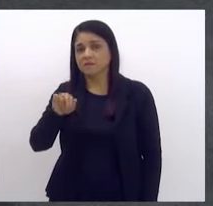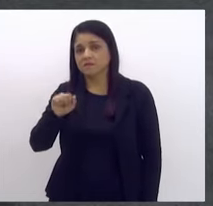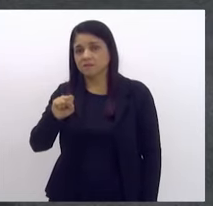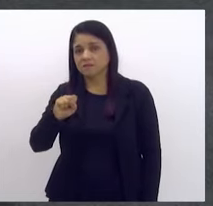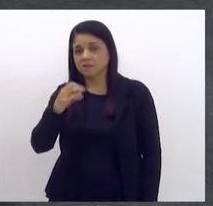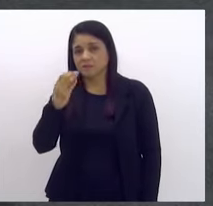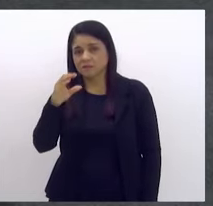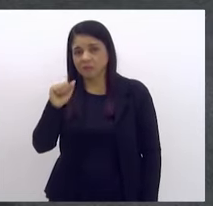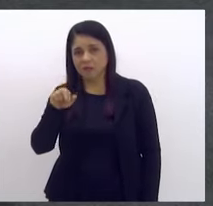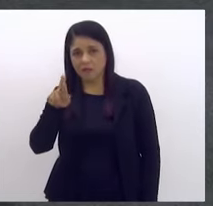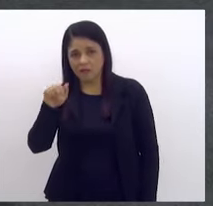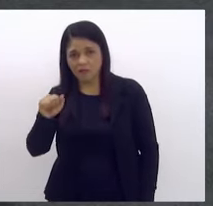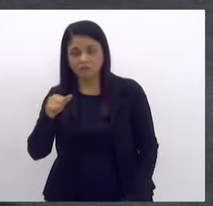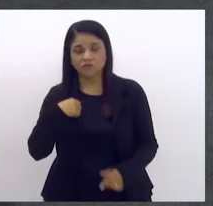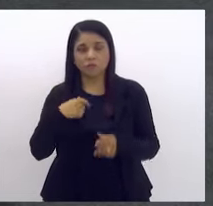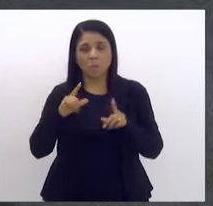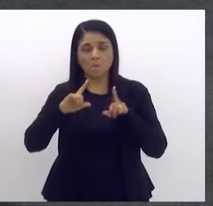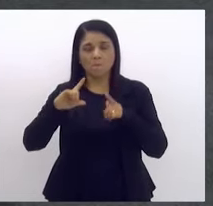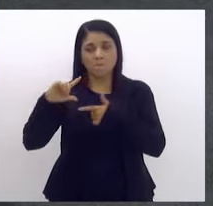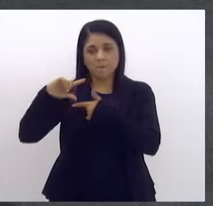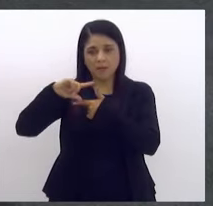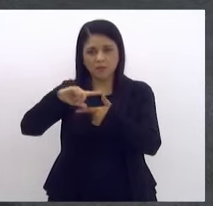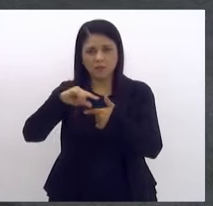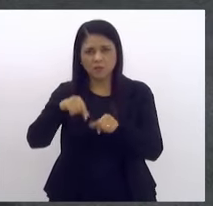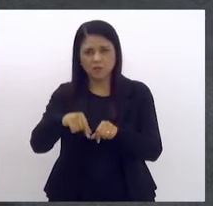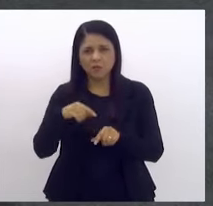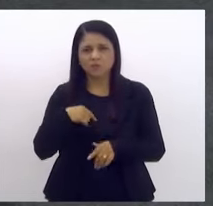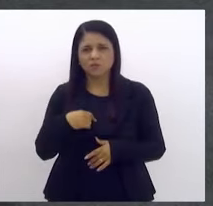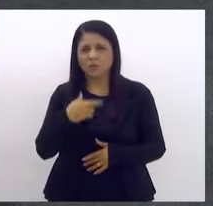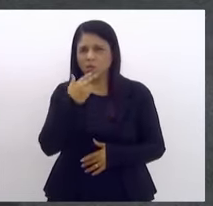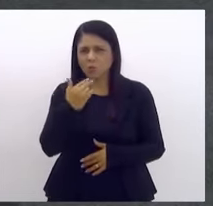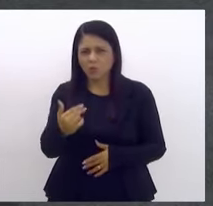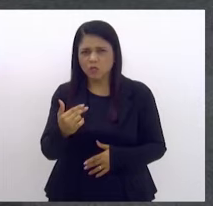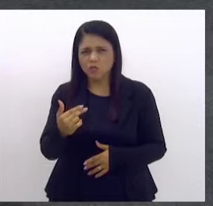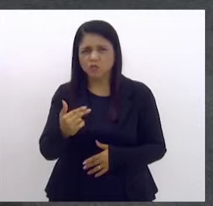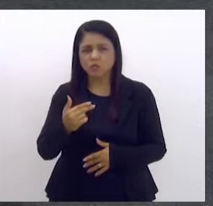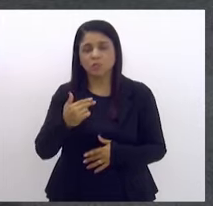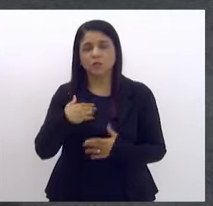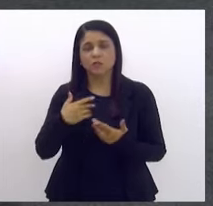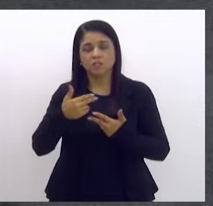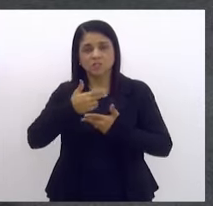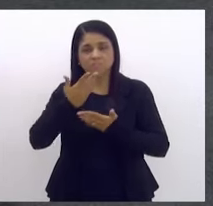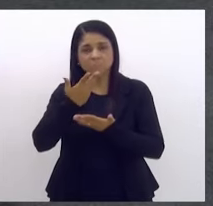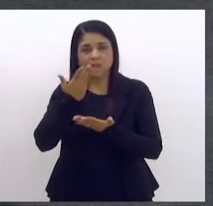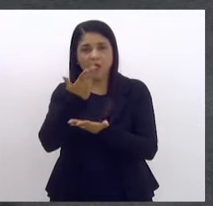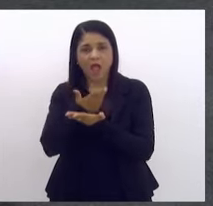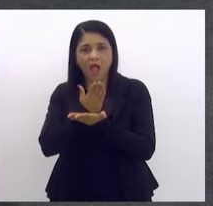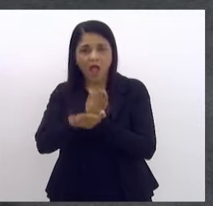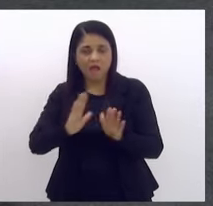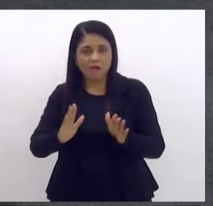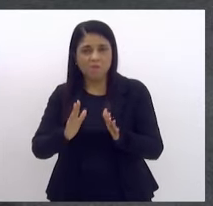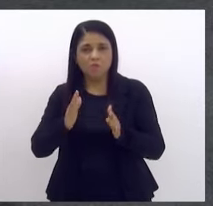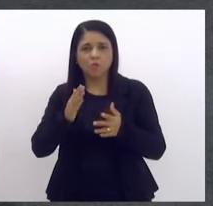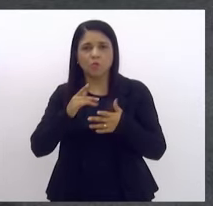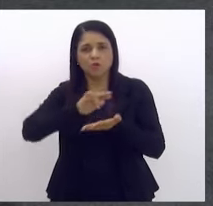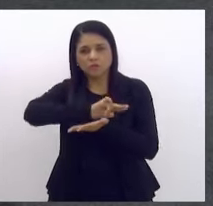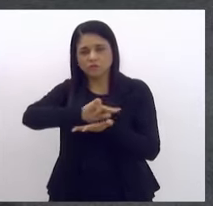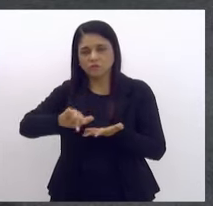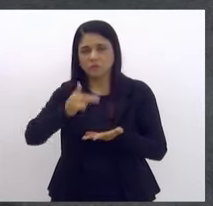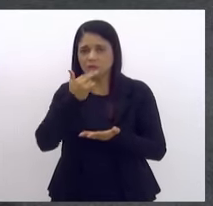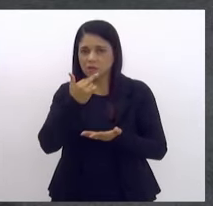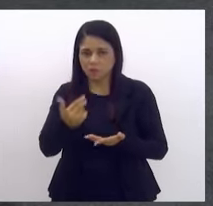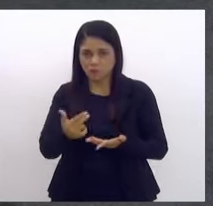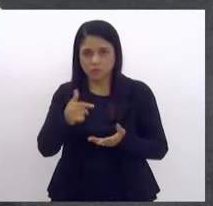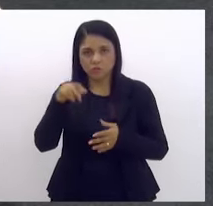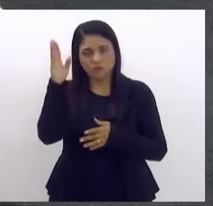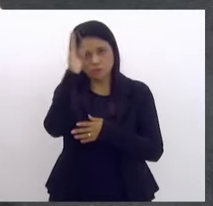de um padrão linguístico eurocêntrico, destruiu a diversidade linguística que a gente tem no nosso país. Então,